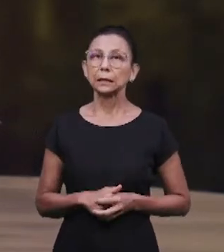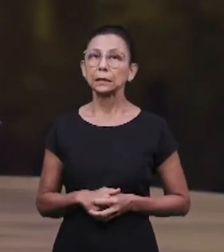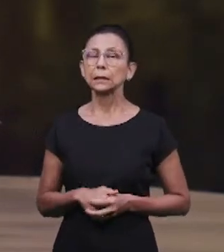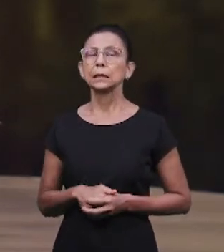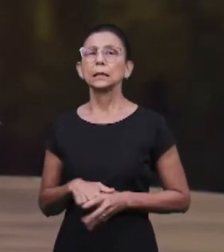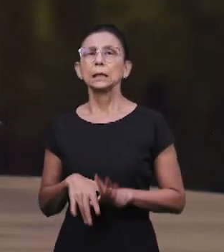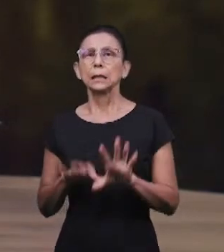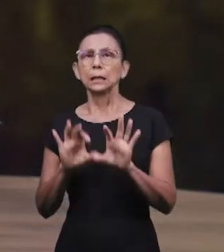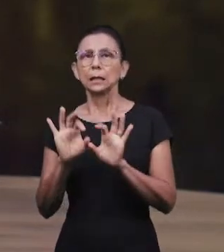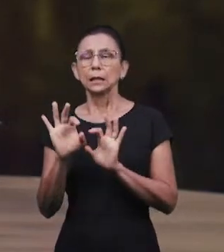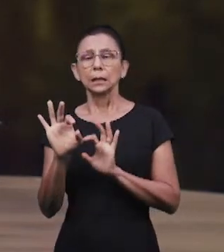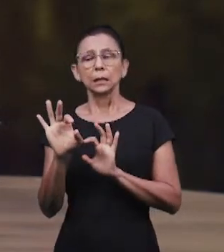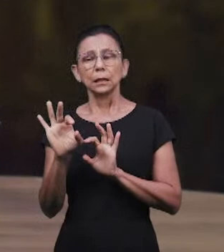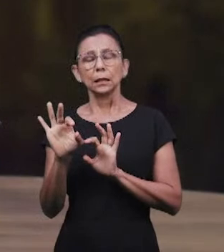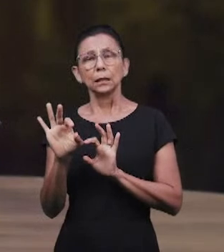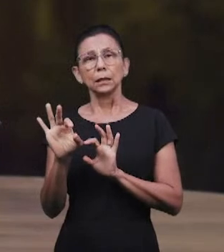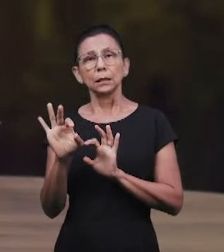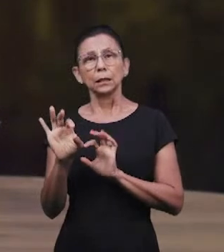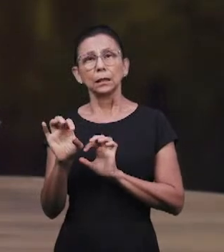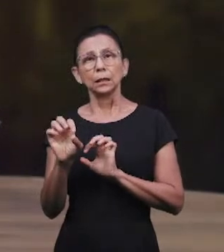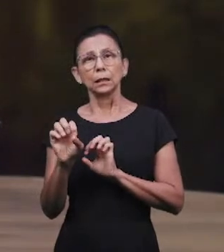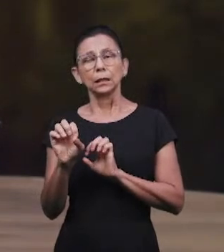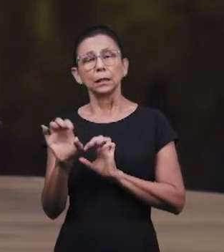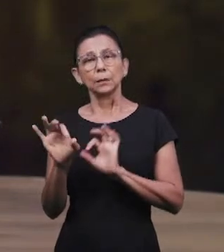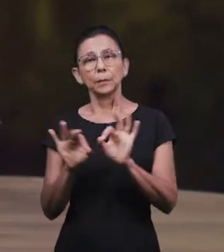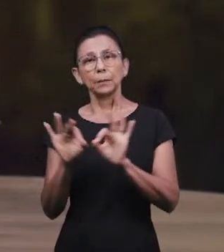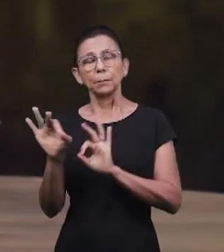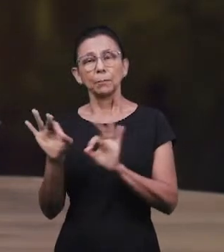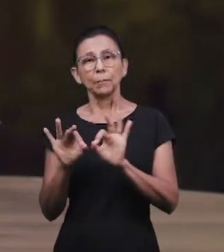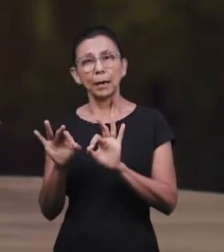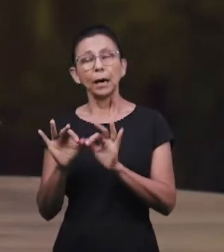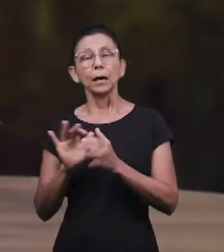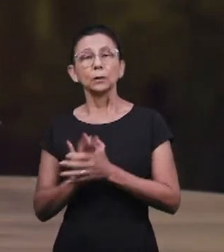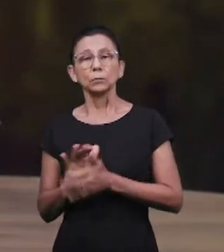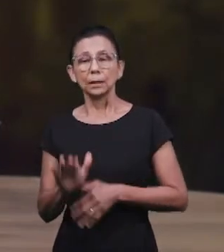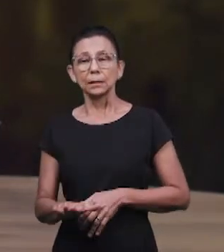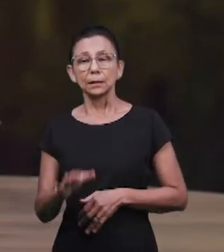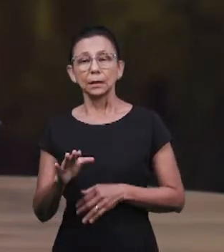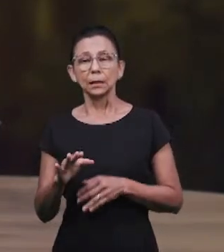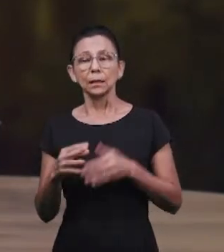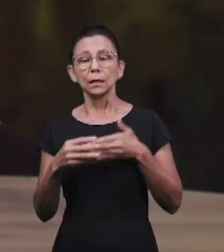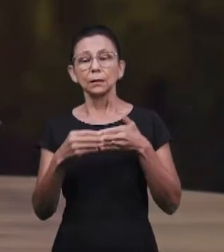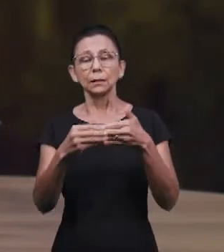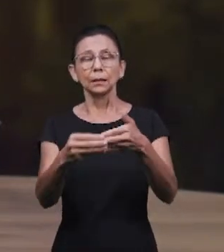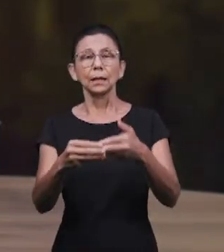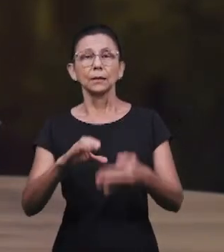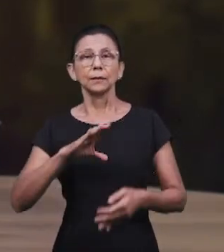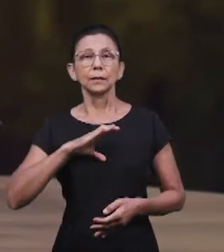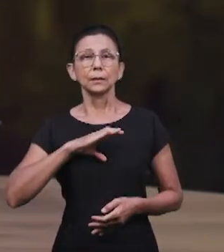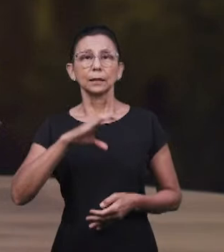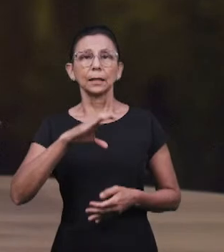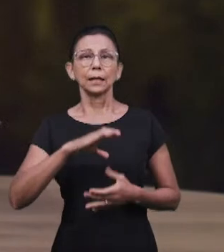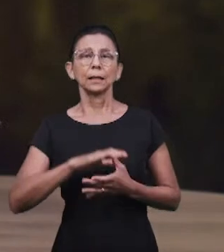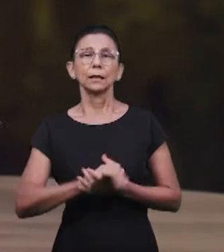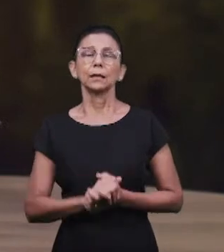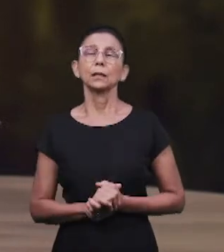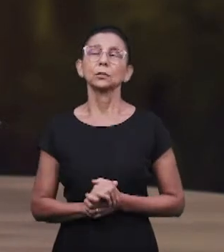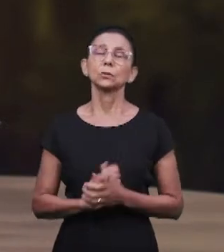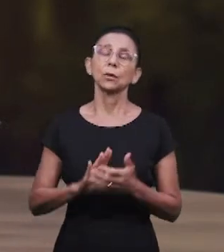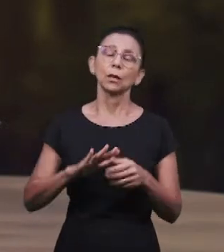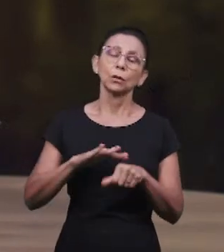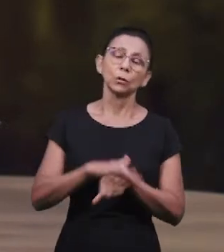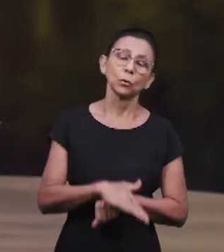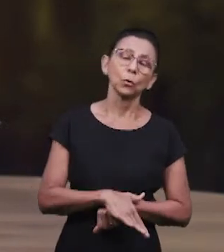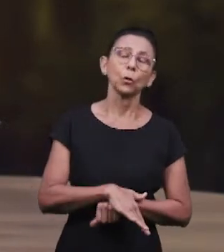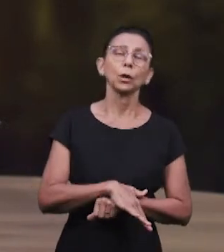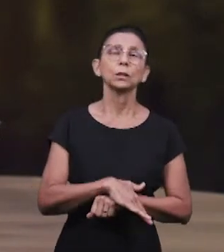Preparam as crianças para cedo irem para as creches. Então, até tarde, elas estão preparando